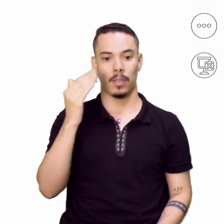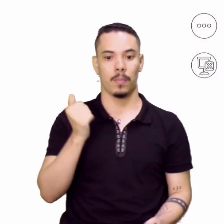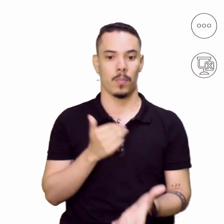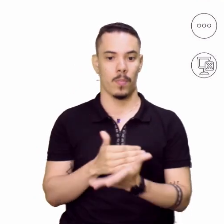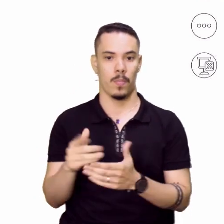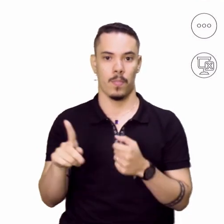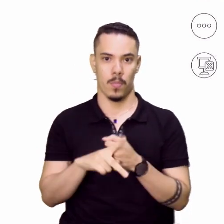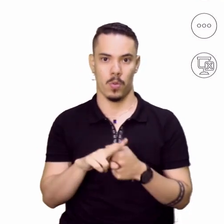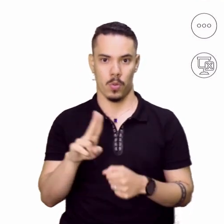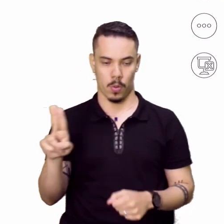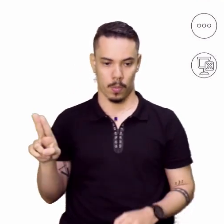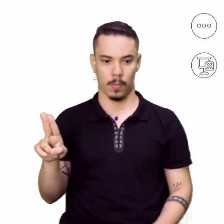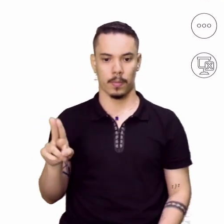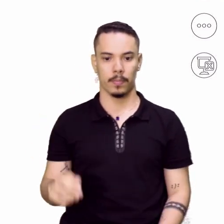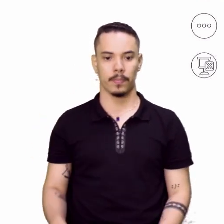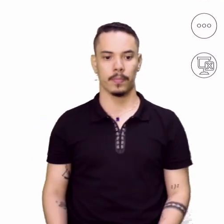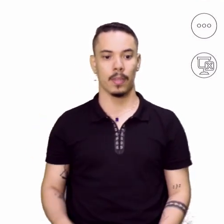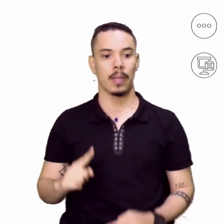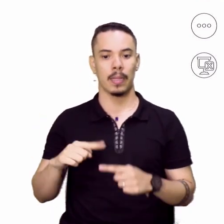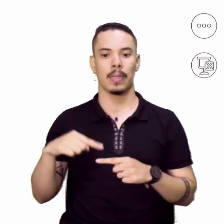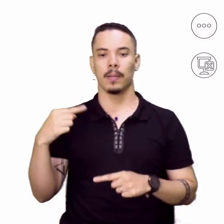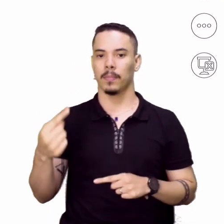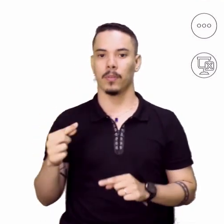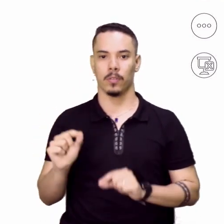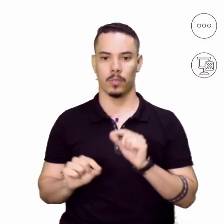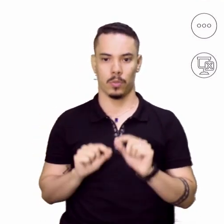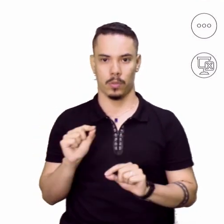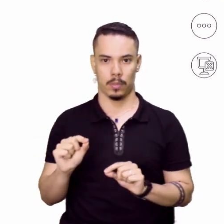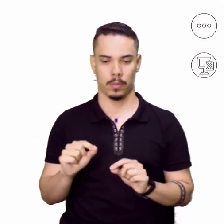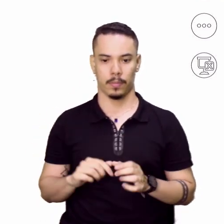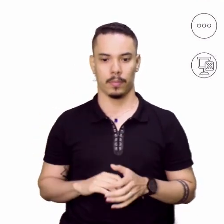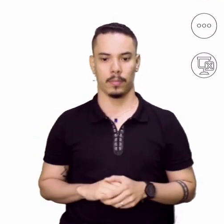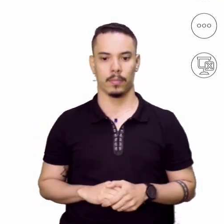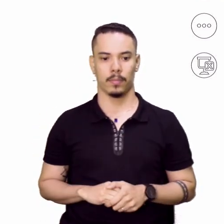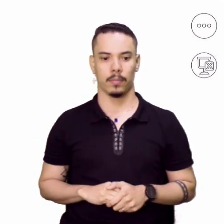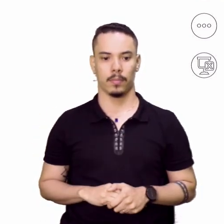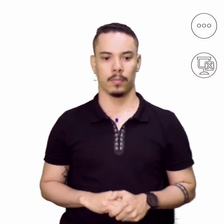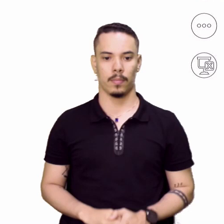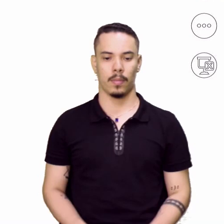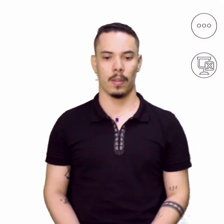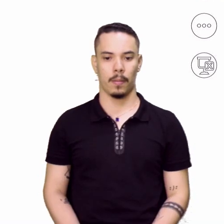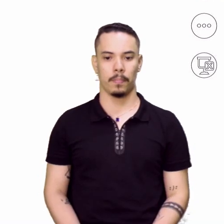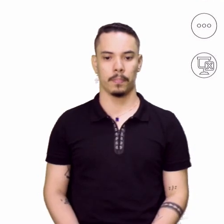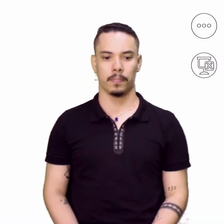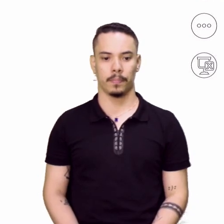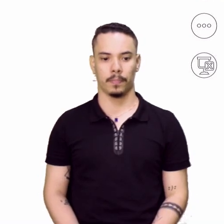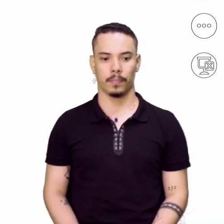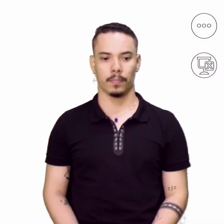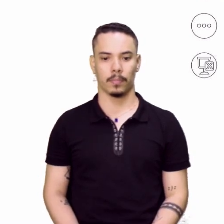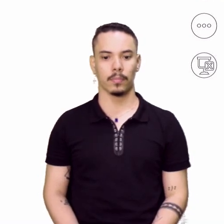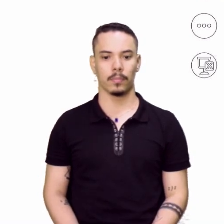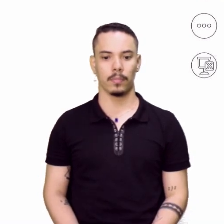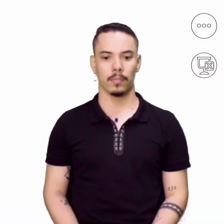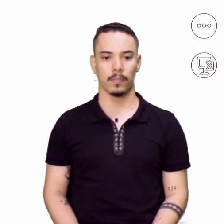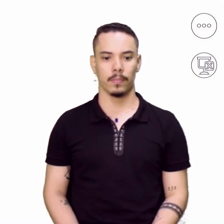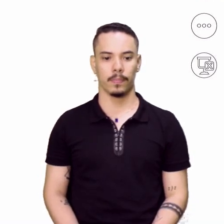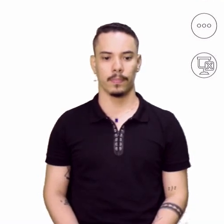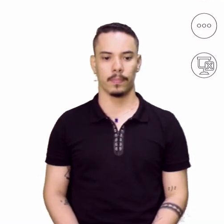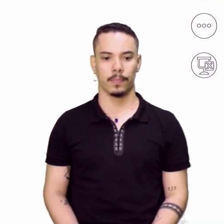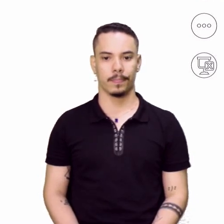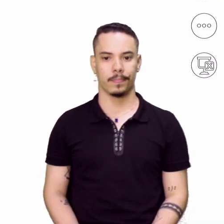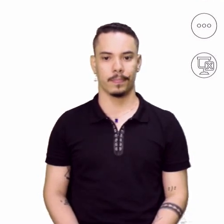interrogativo portanto quem vem depois vai ser o qu o verbo no futuro que é o verbo